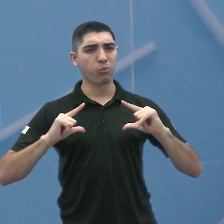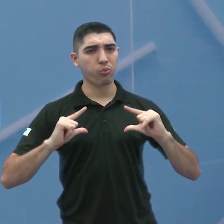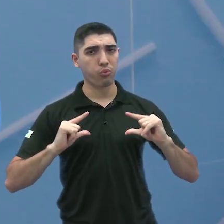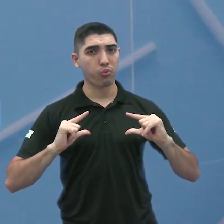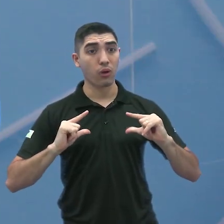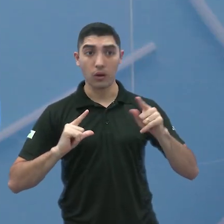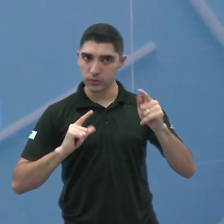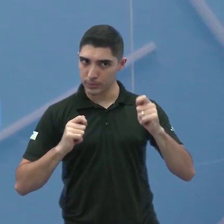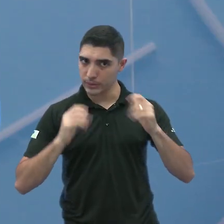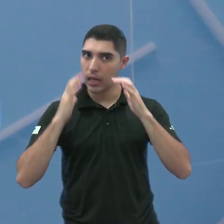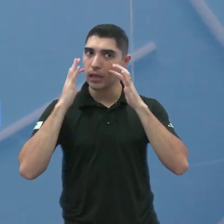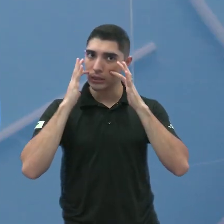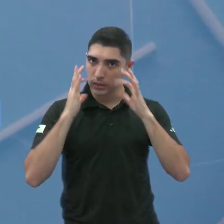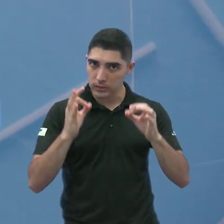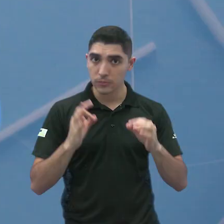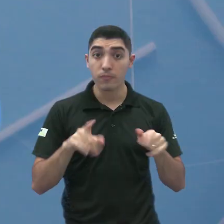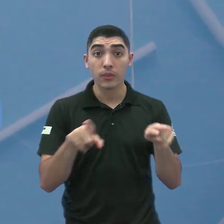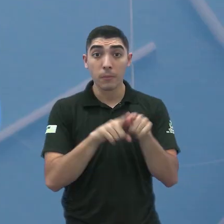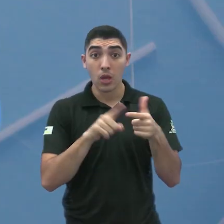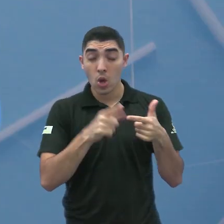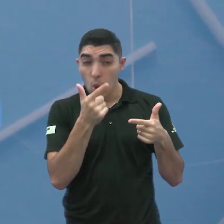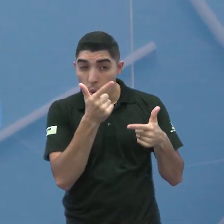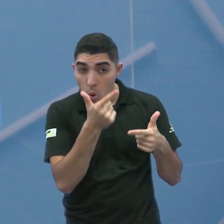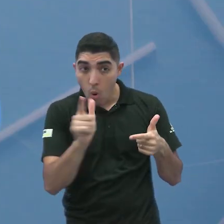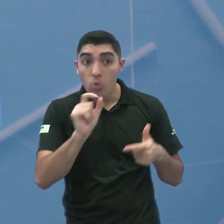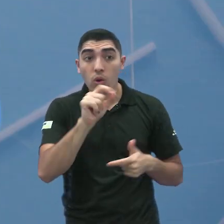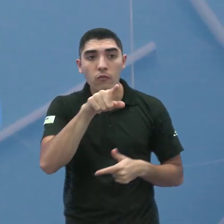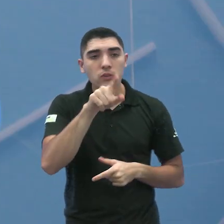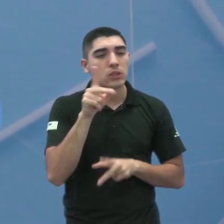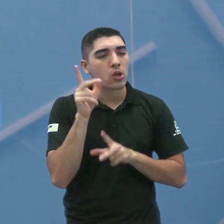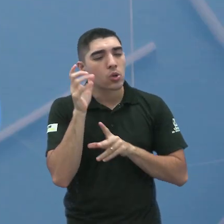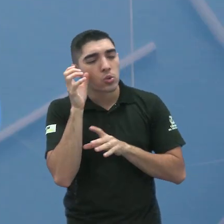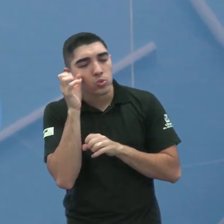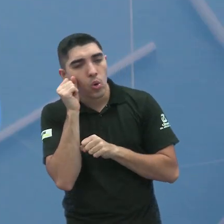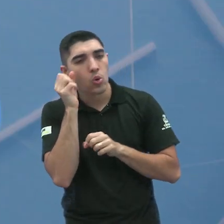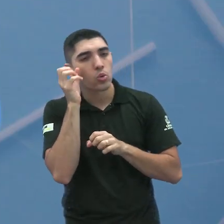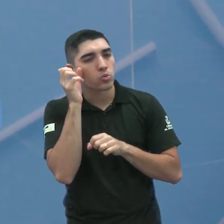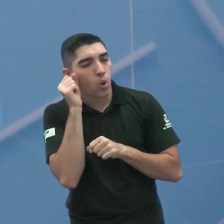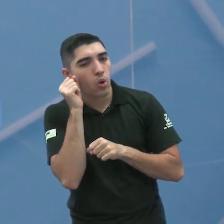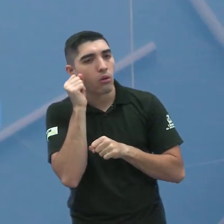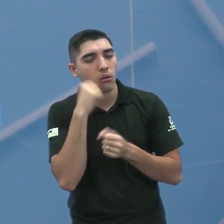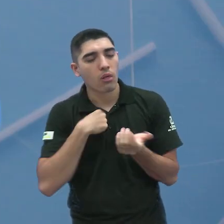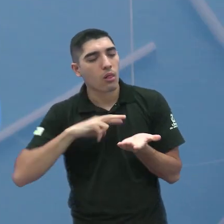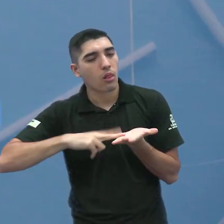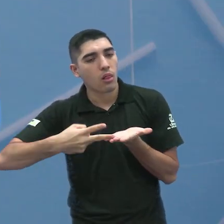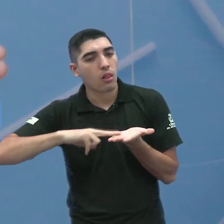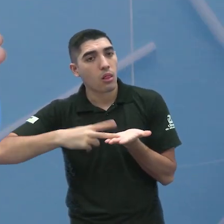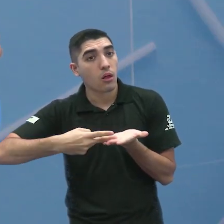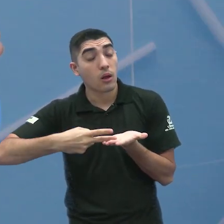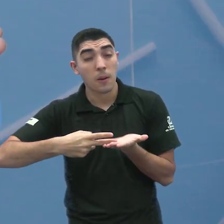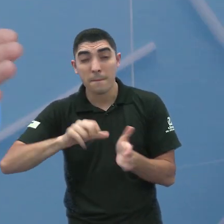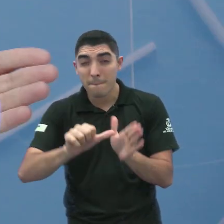antes, presta atenção. E outro sintoma muito sensível, alteração de sono. Eu brinco que o sono é a